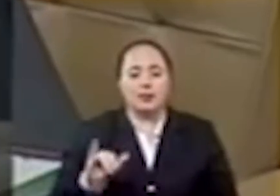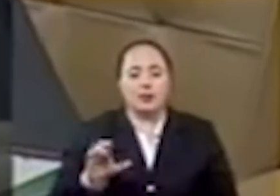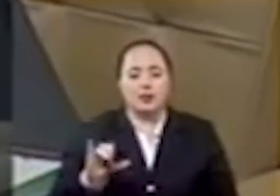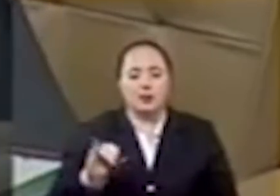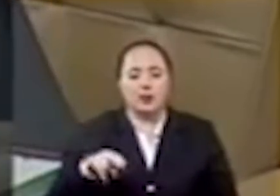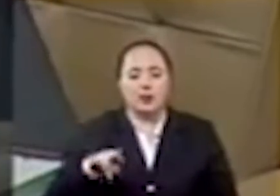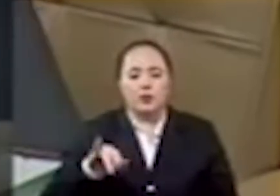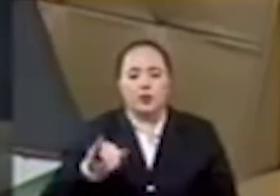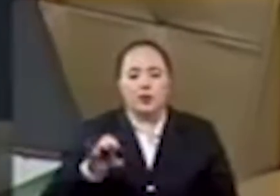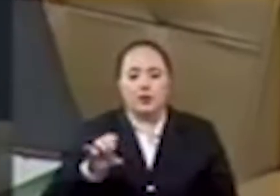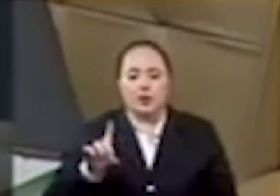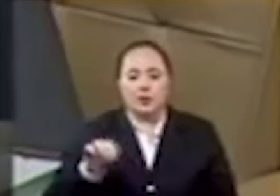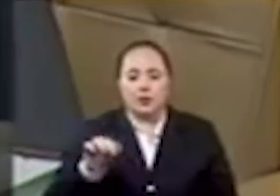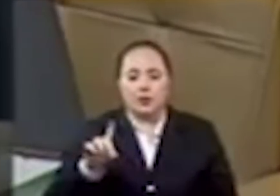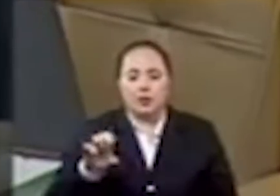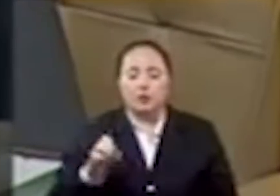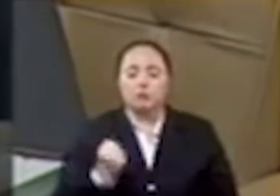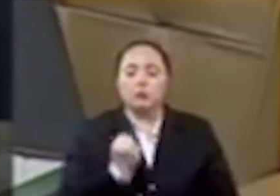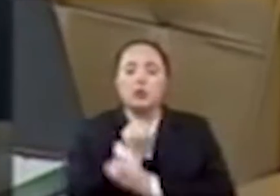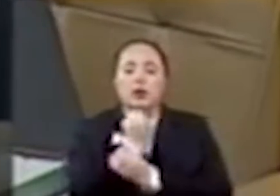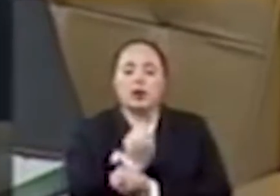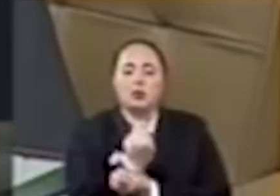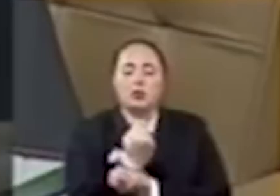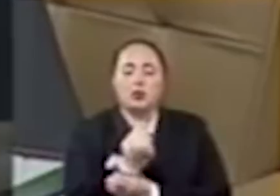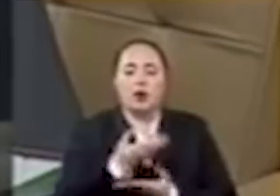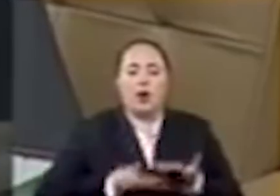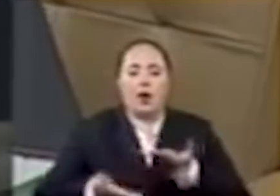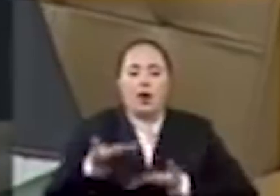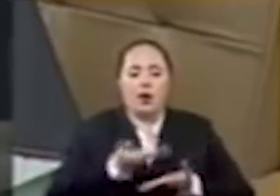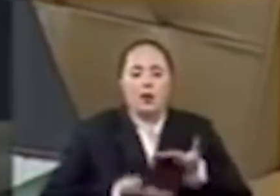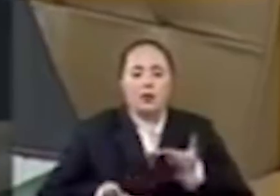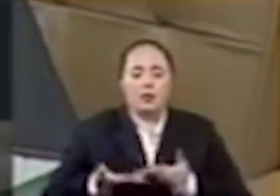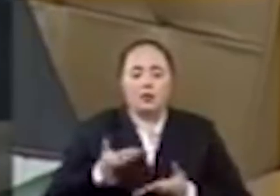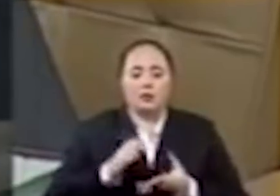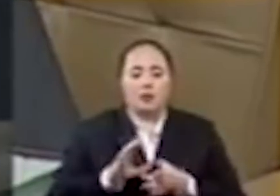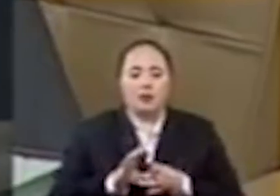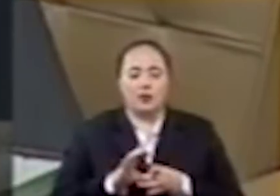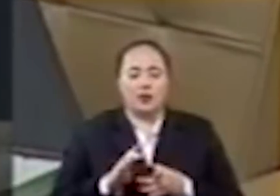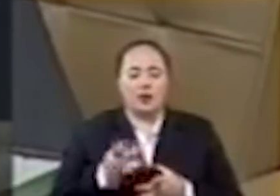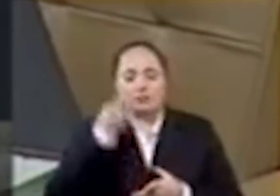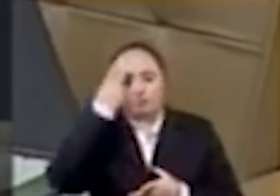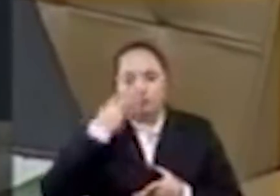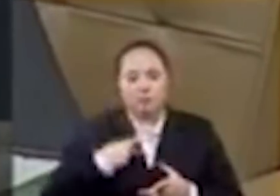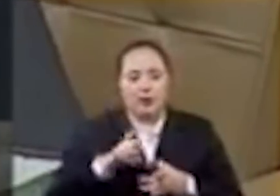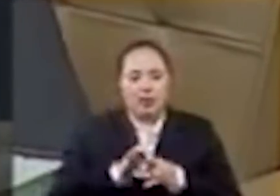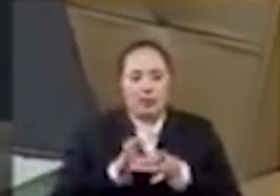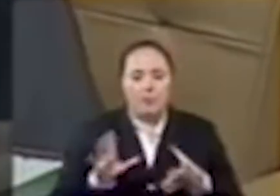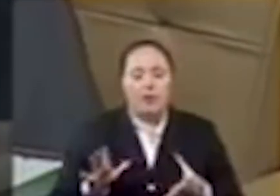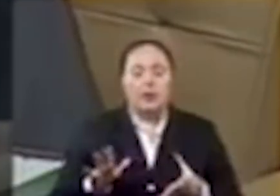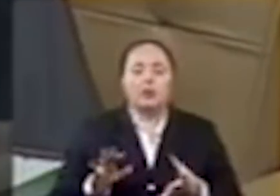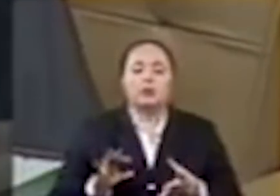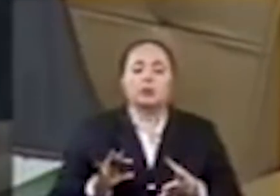de assegurar a relação independente e harmônica entre os poderes. Caso contrário, as prerrogativas do